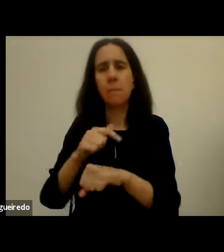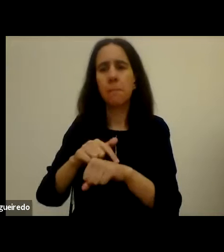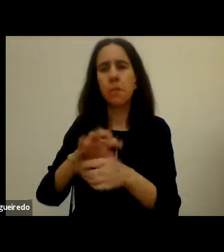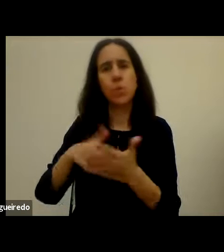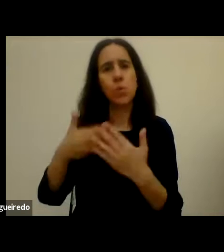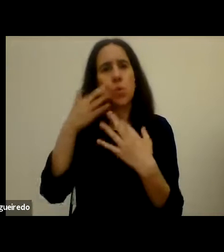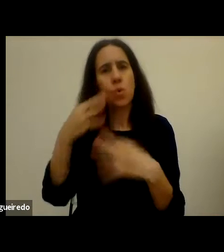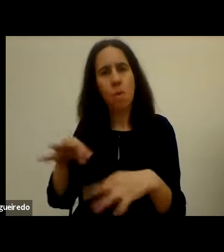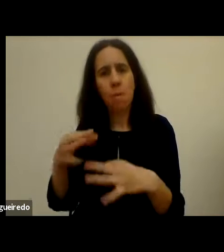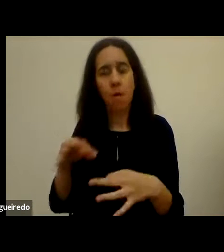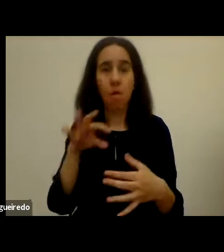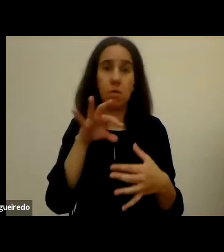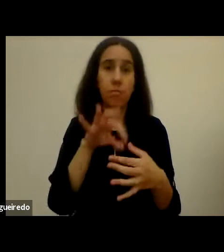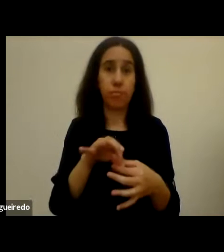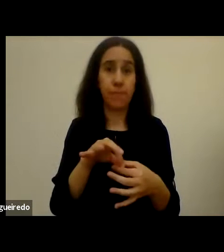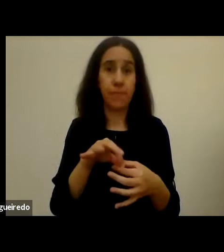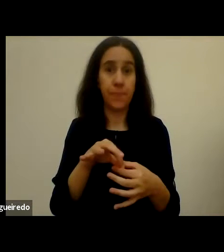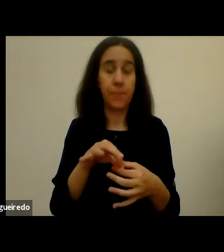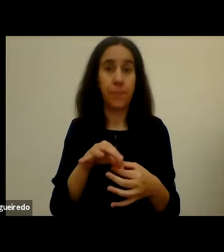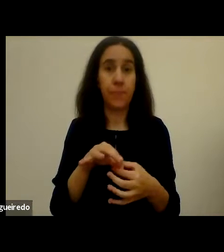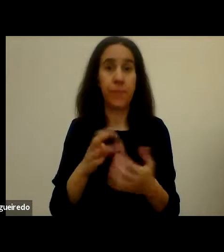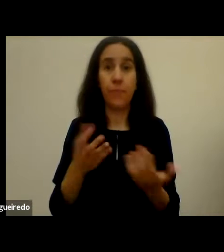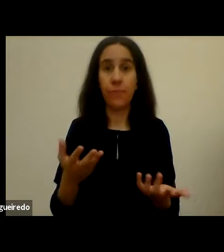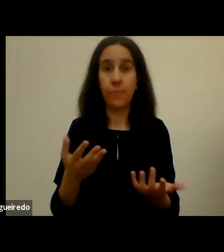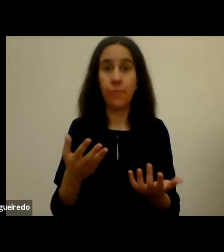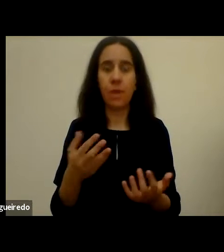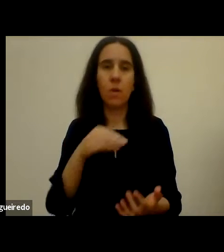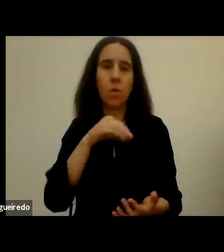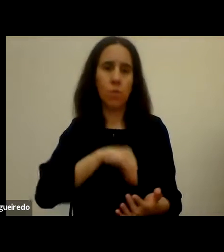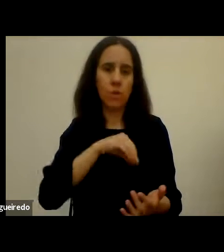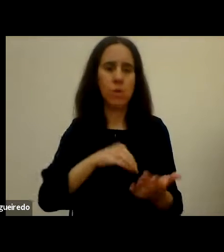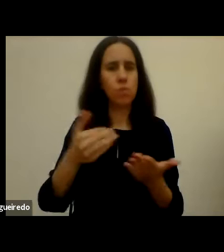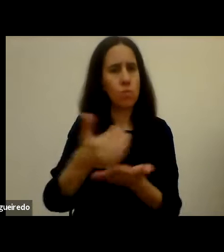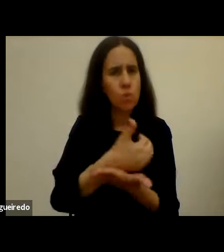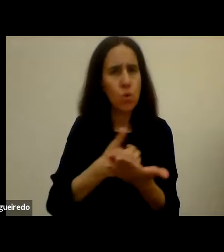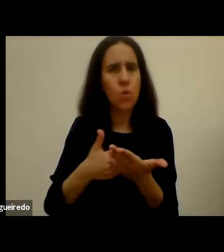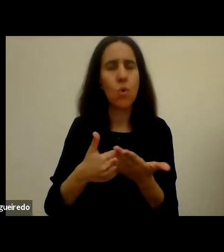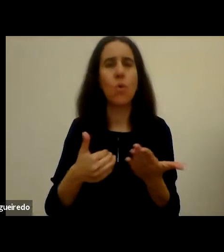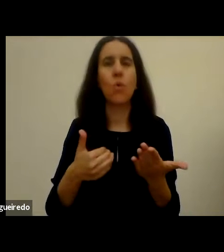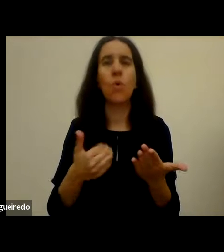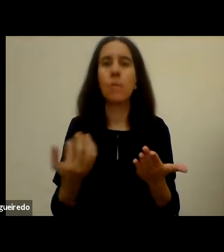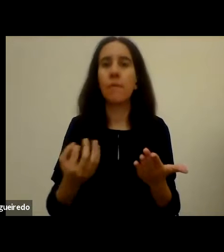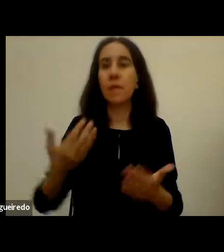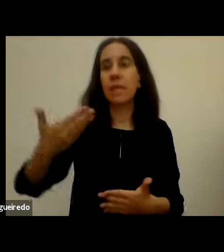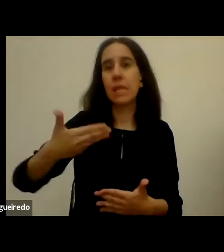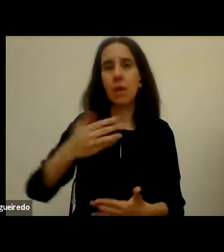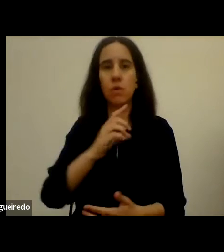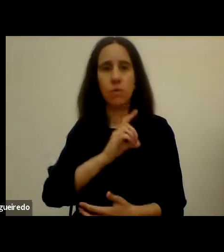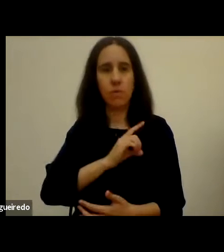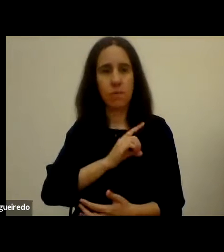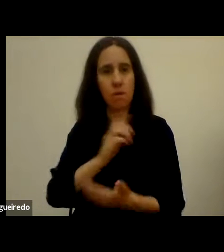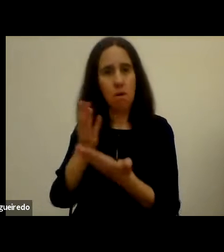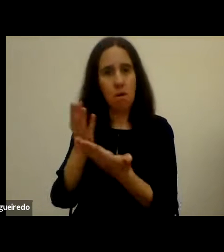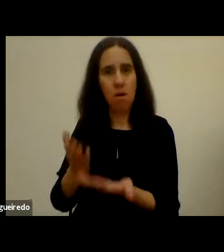trabalho, que têm que ver com a remuneração e rendimentos e com o direito à